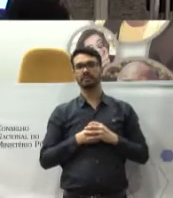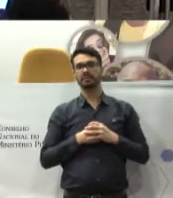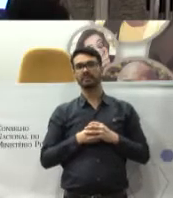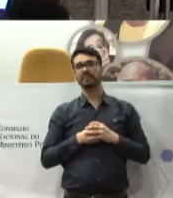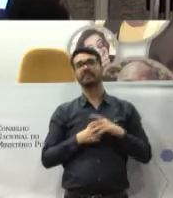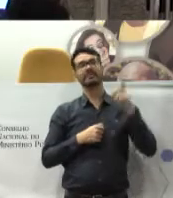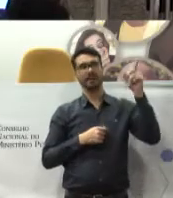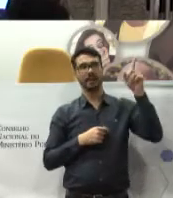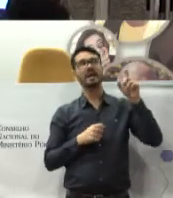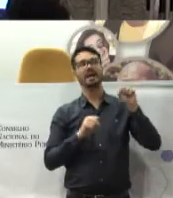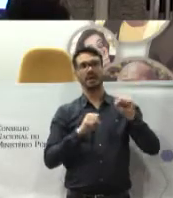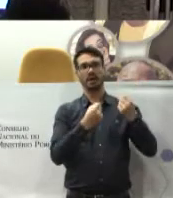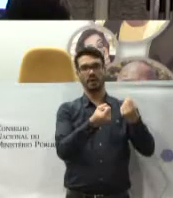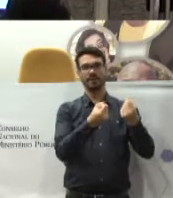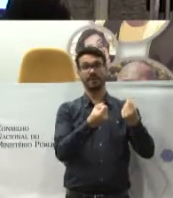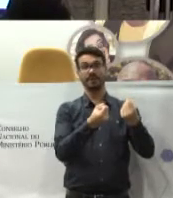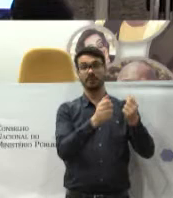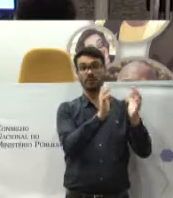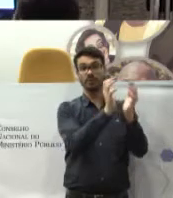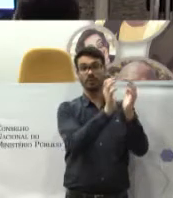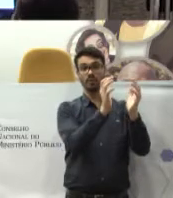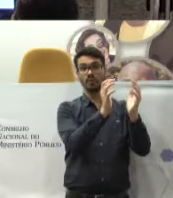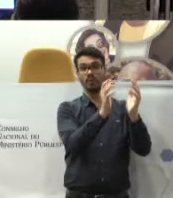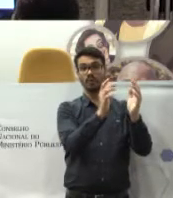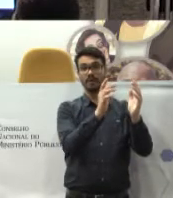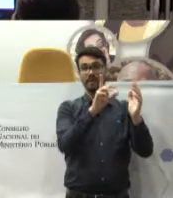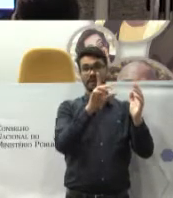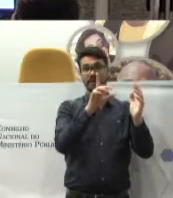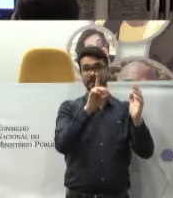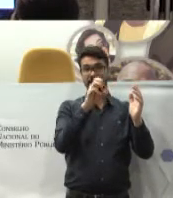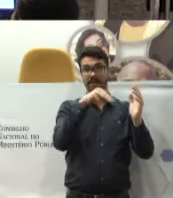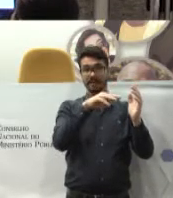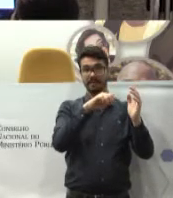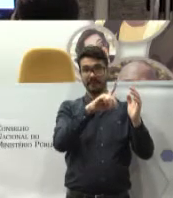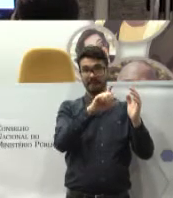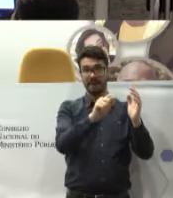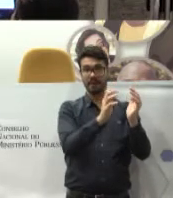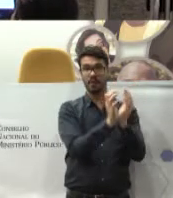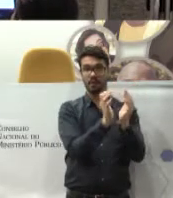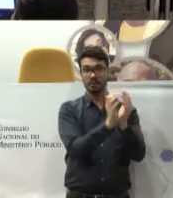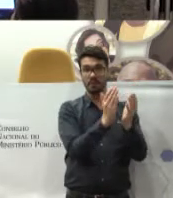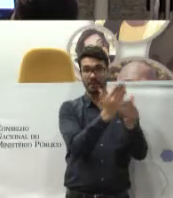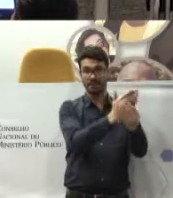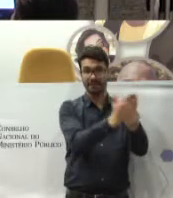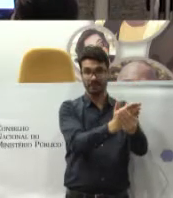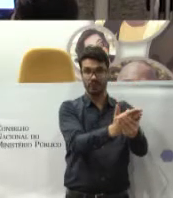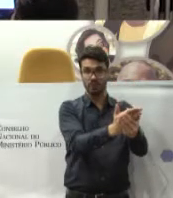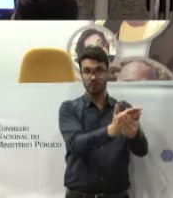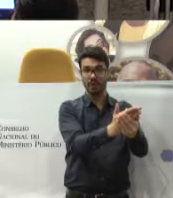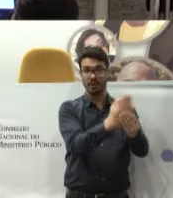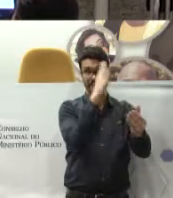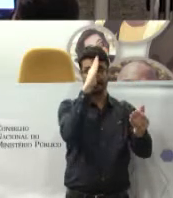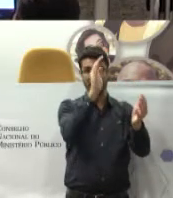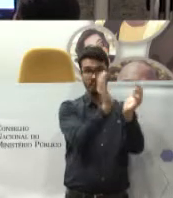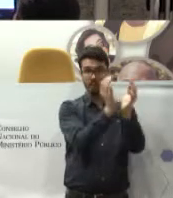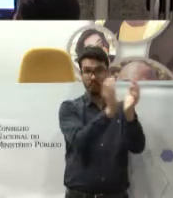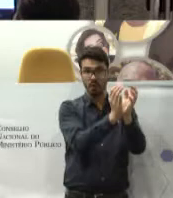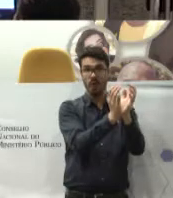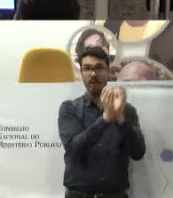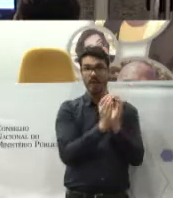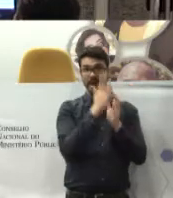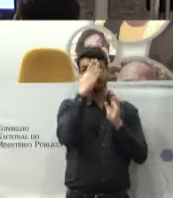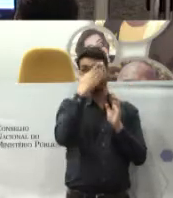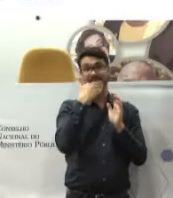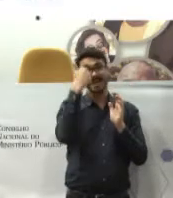Eu ainda defendo a demanda coletiva é o meio de solucionar os grandes problemas que temos em